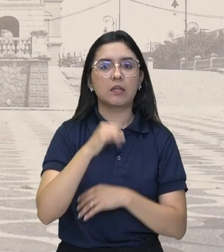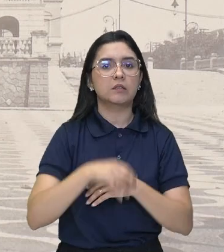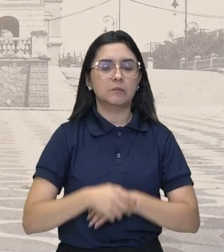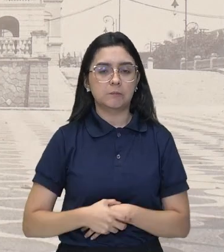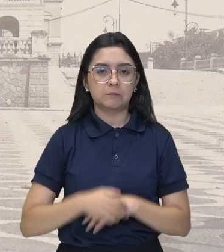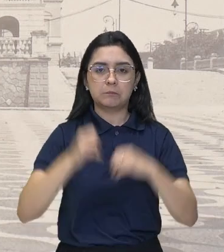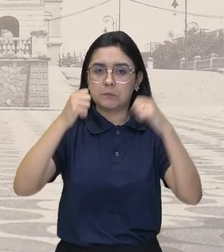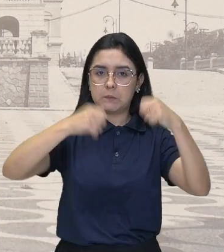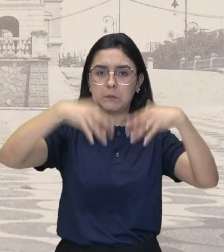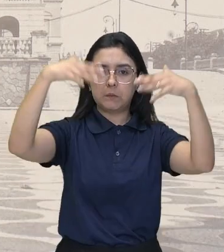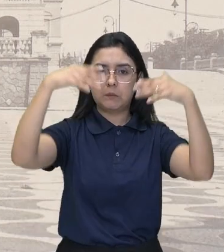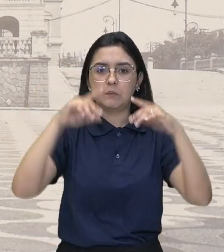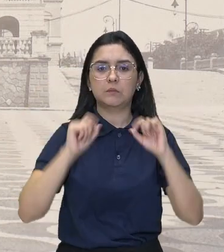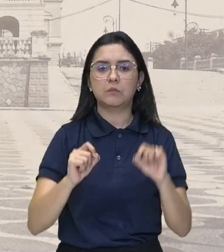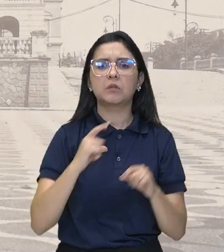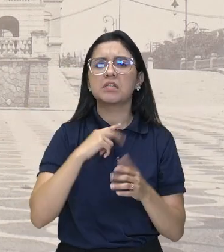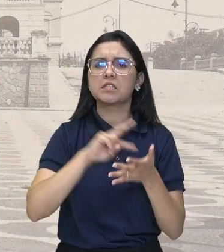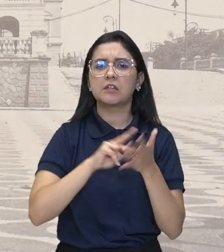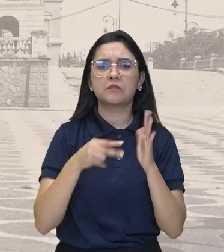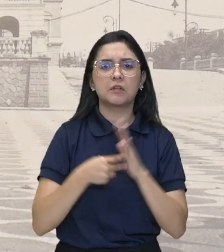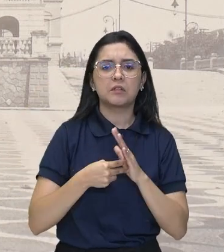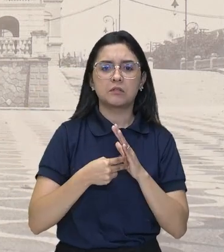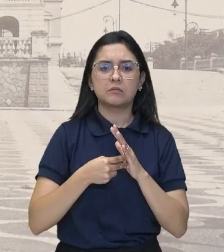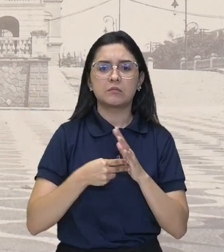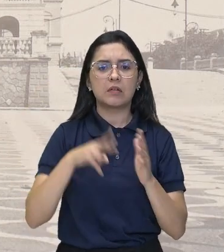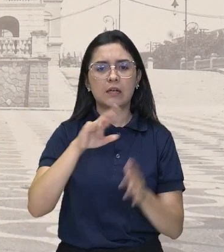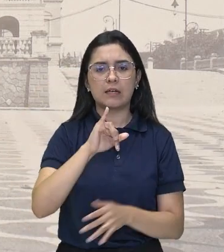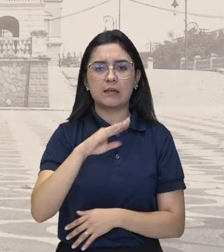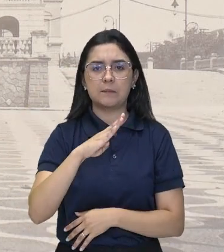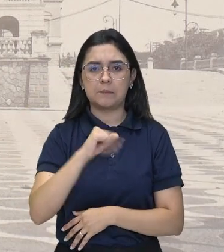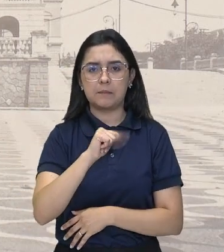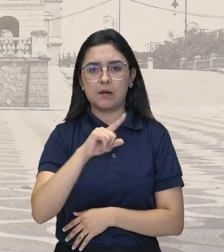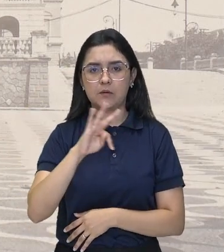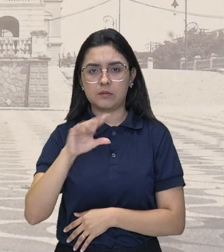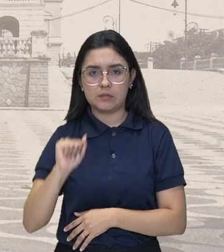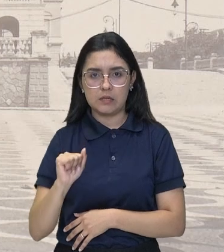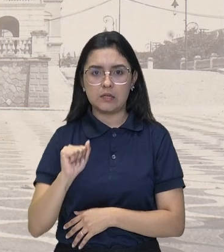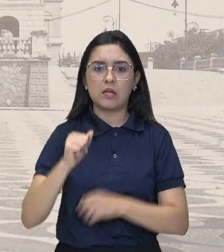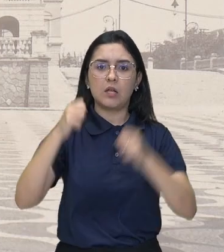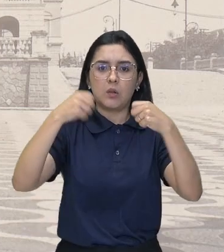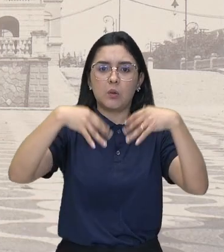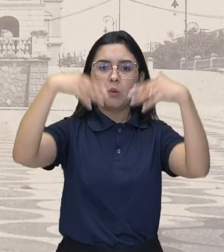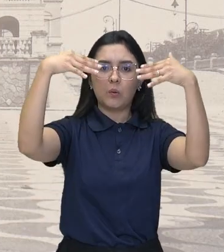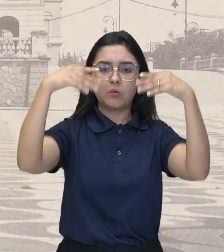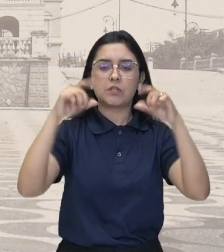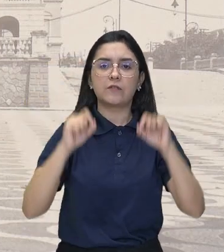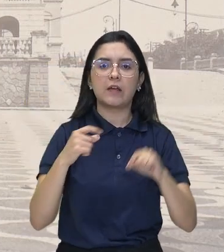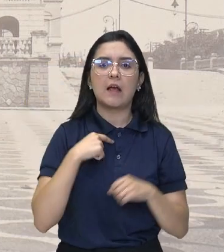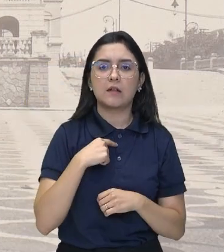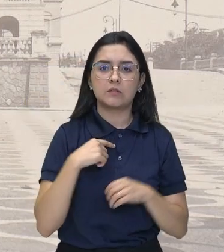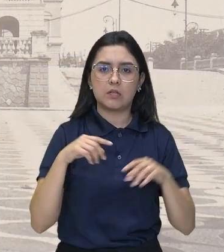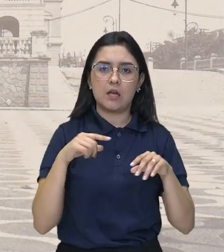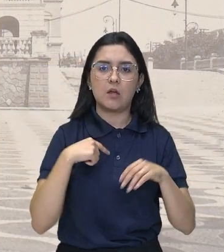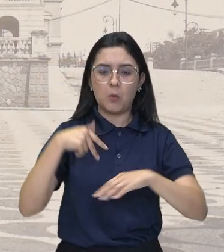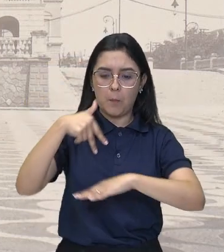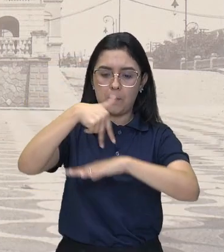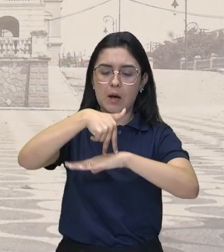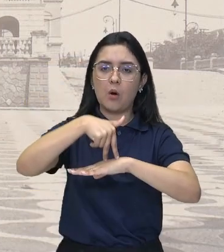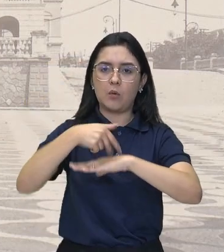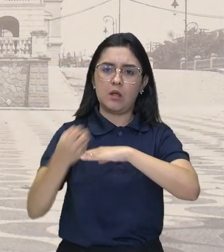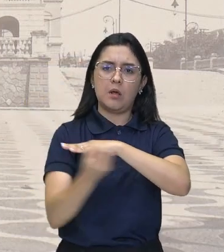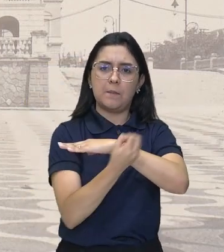da ribalta. O que é luz incandescente da ribalta? A ribalta é aquelas luzes que ficam ao redor do palco. E para fazer